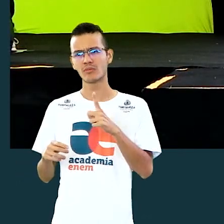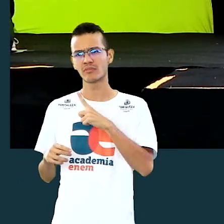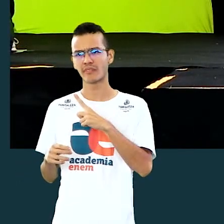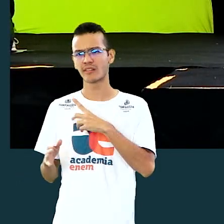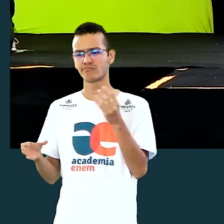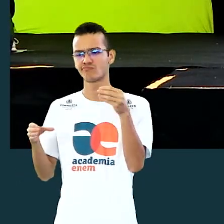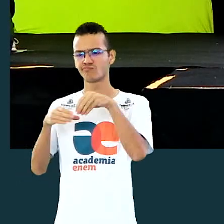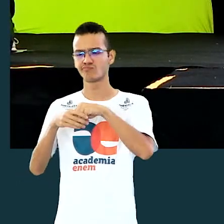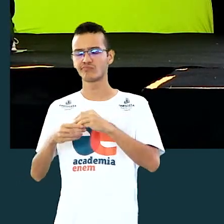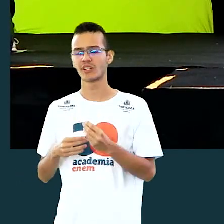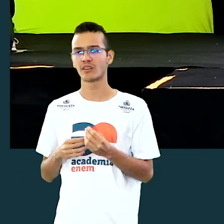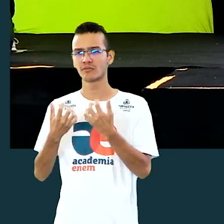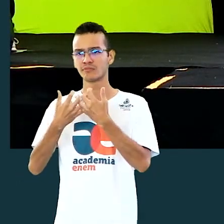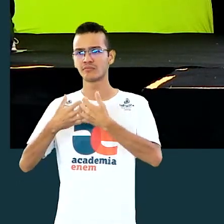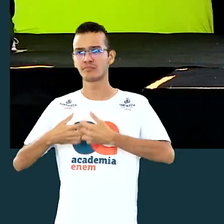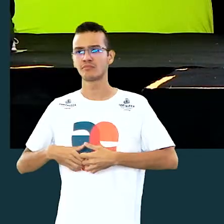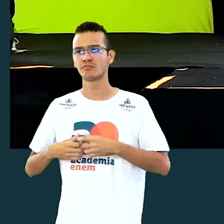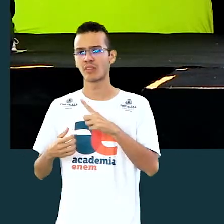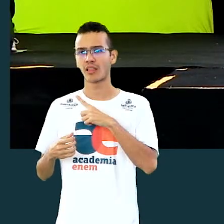uma potência